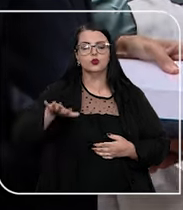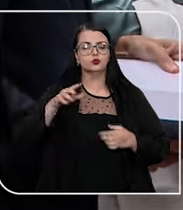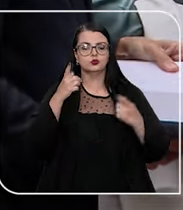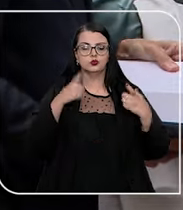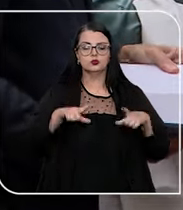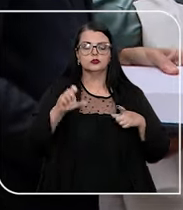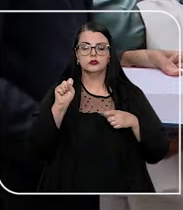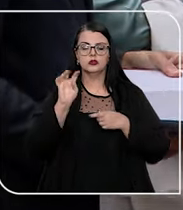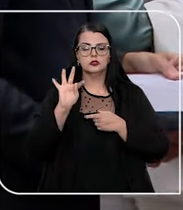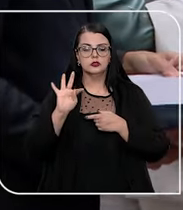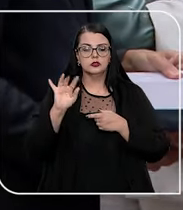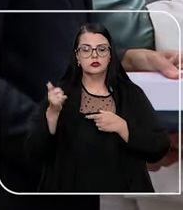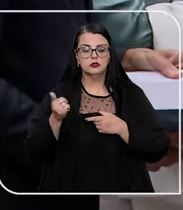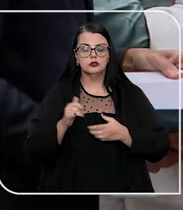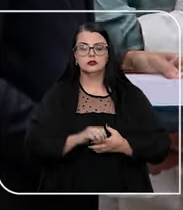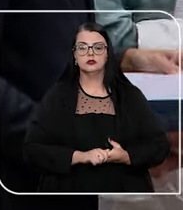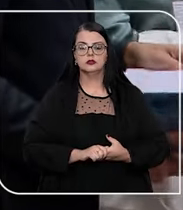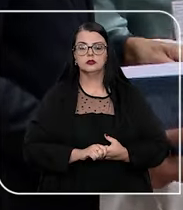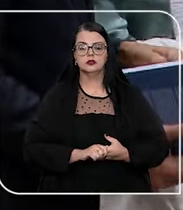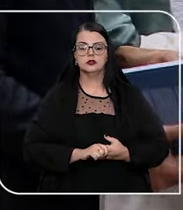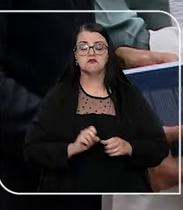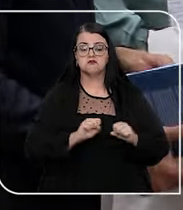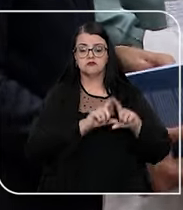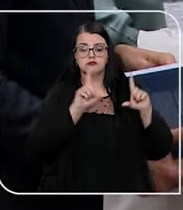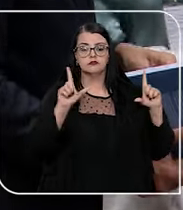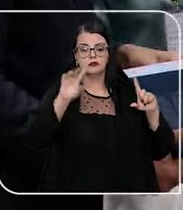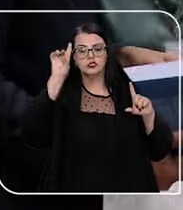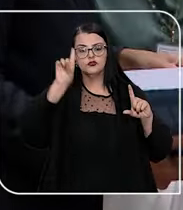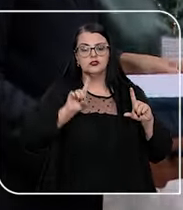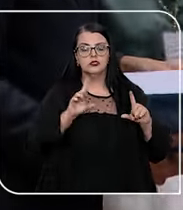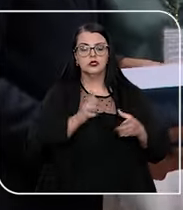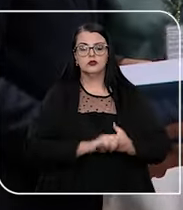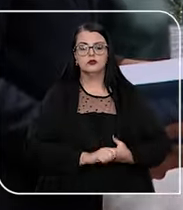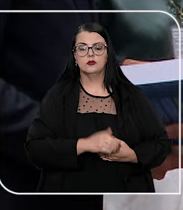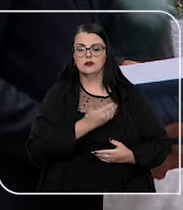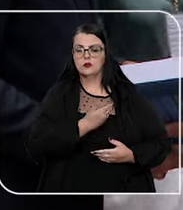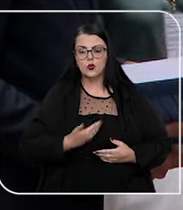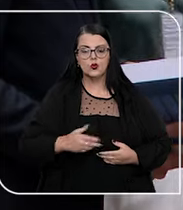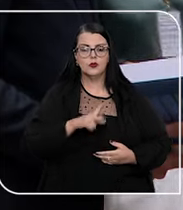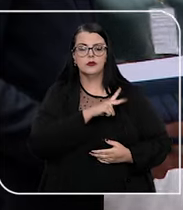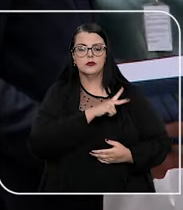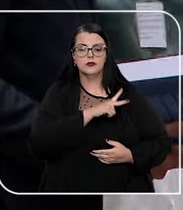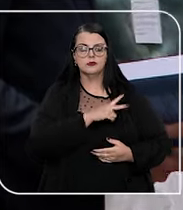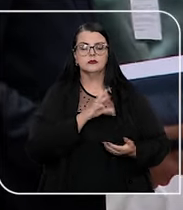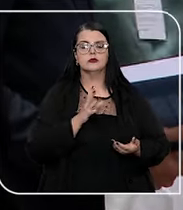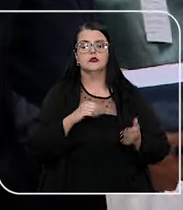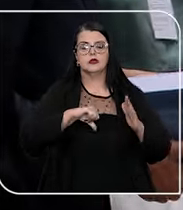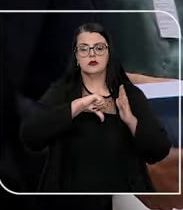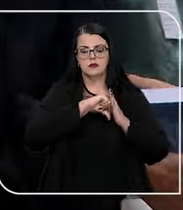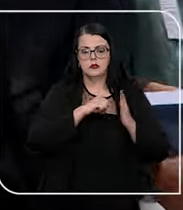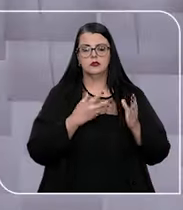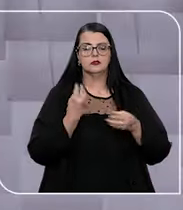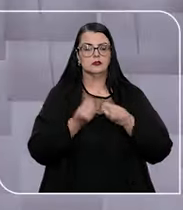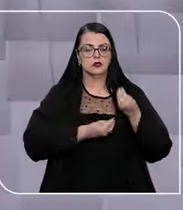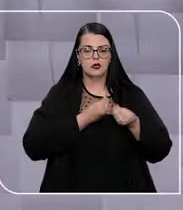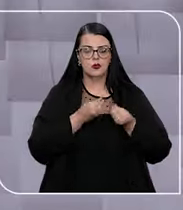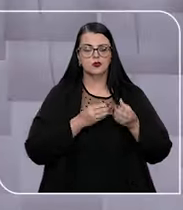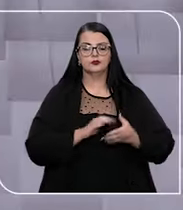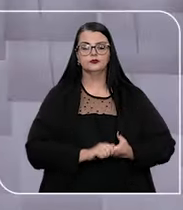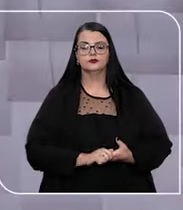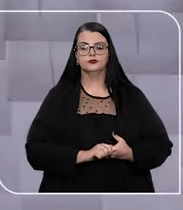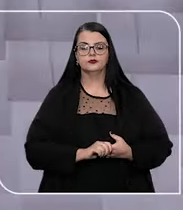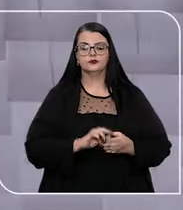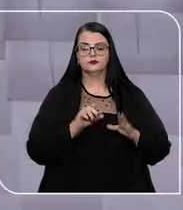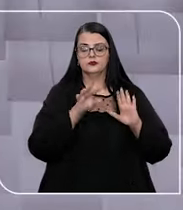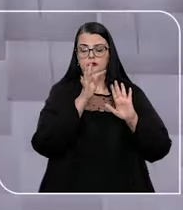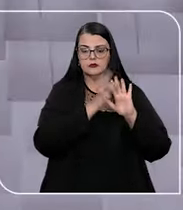áreas do Superior Tribunal de Justiça destacadamente o direito público o direito privado e o direito criminal o prefácio